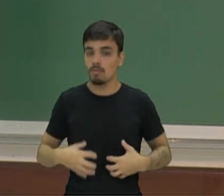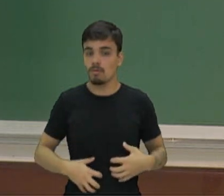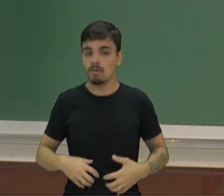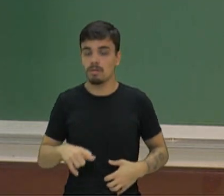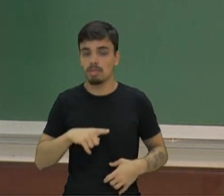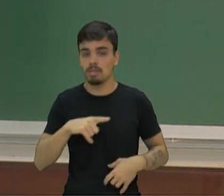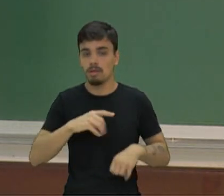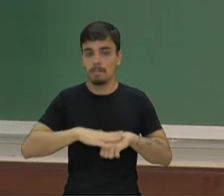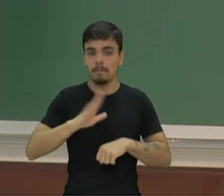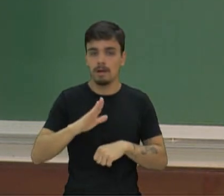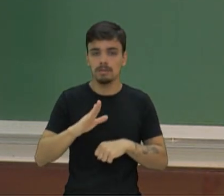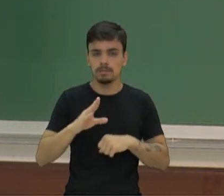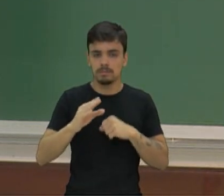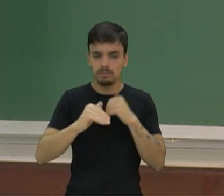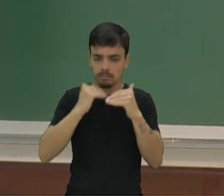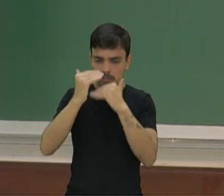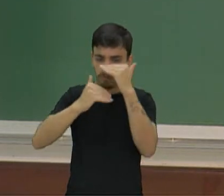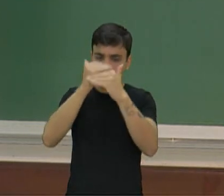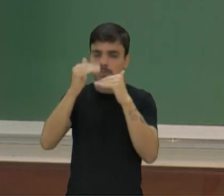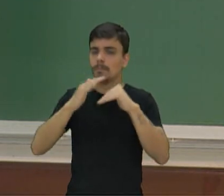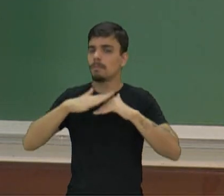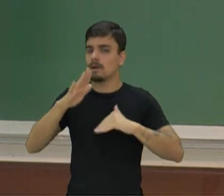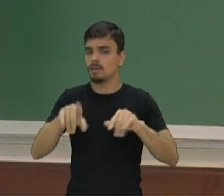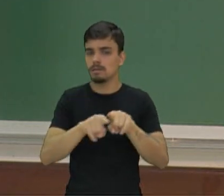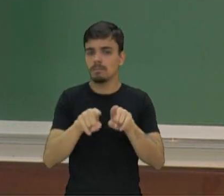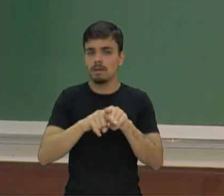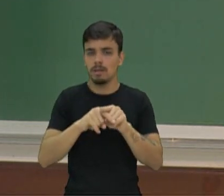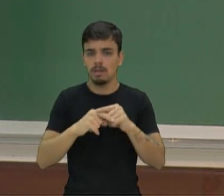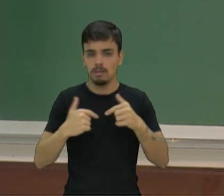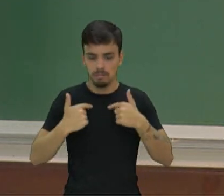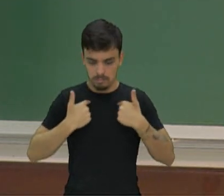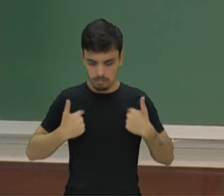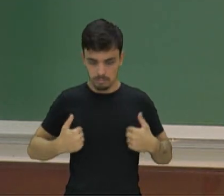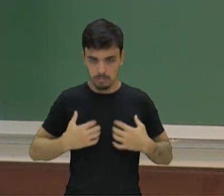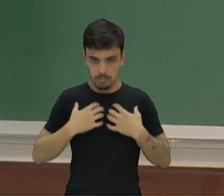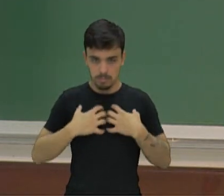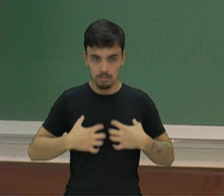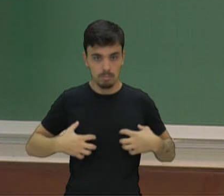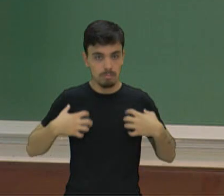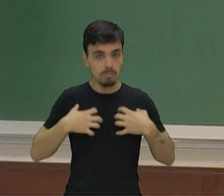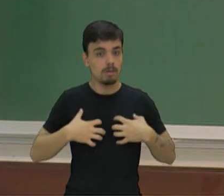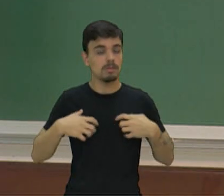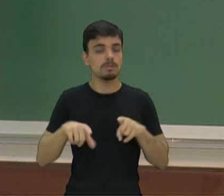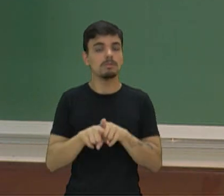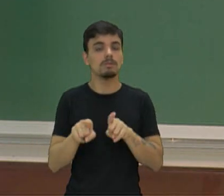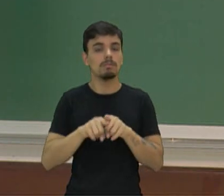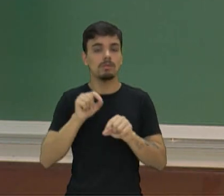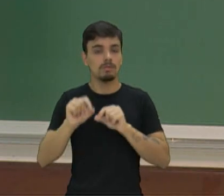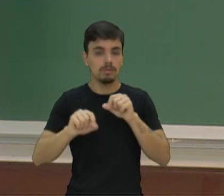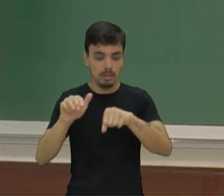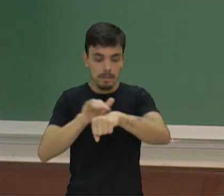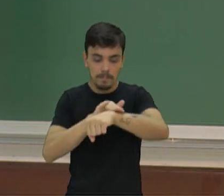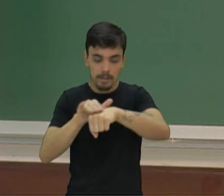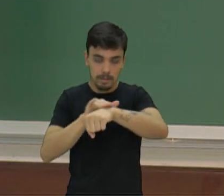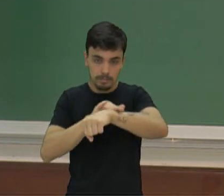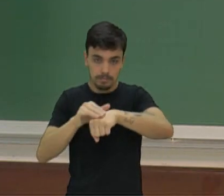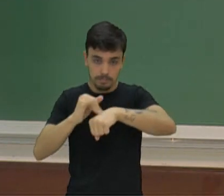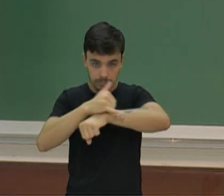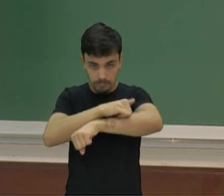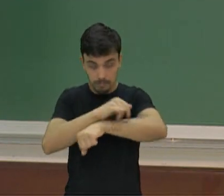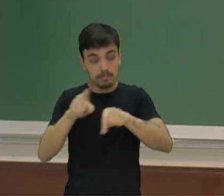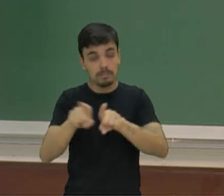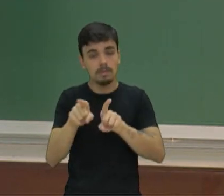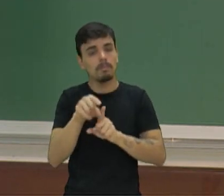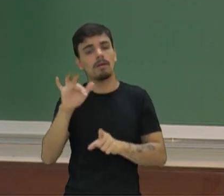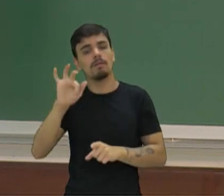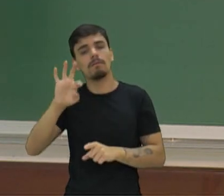cada vez mais, a amadurecer, né? Sobretudo pulmões e a formação de gordura sobre a pele do bebê. E o feto, ele já